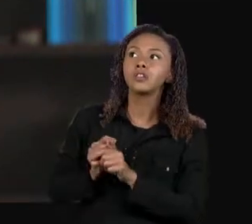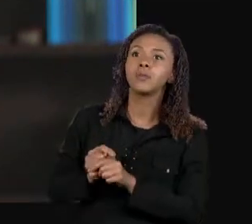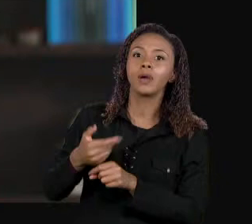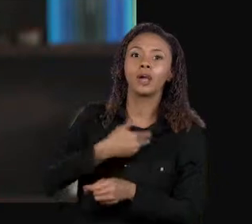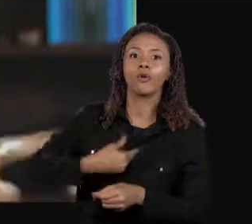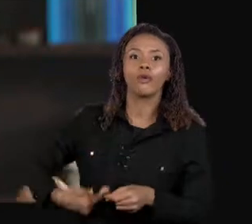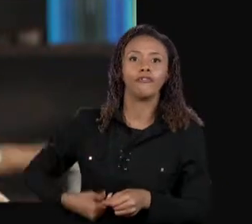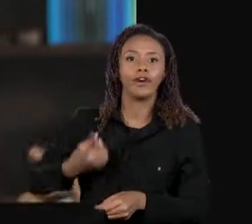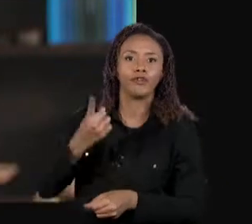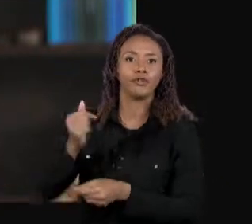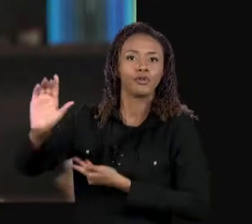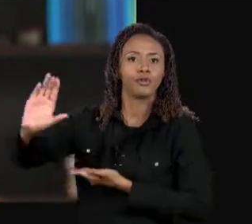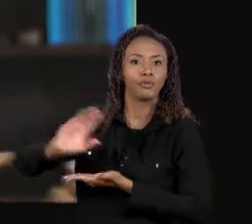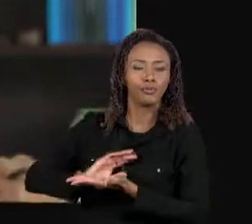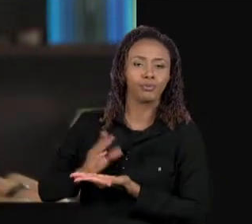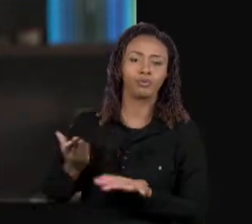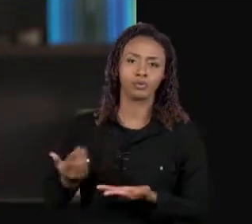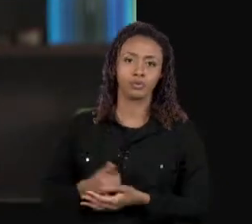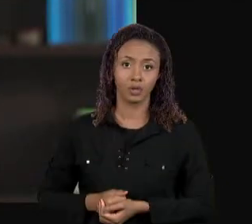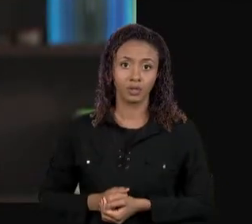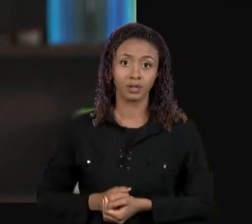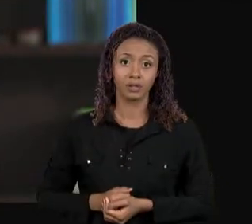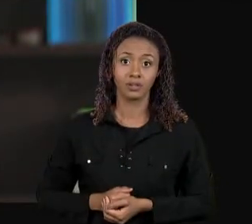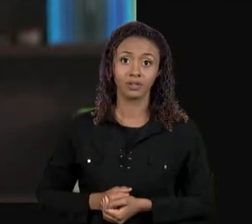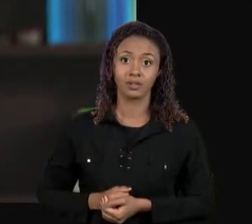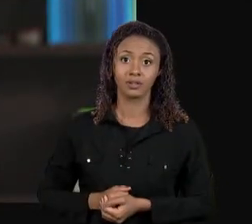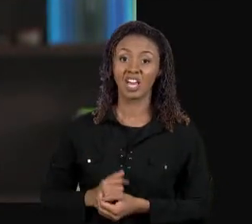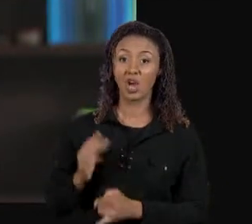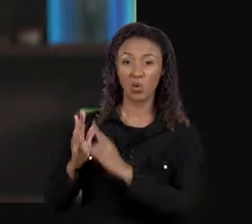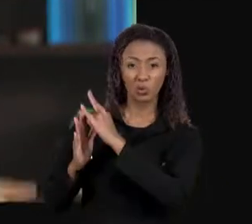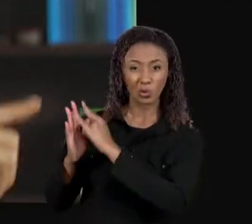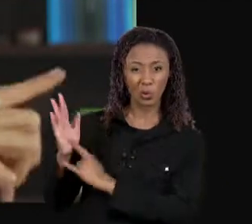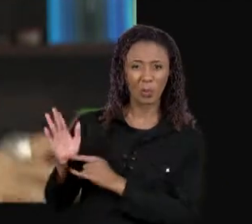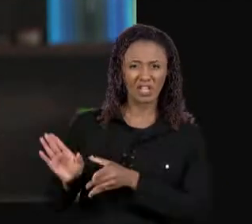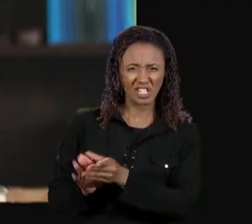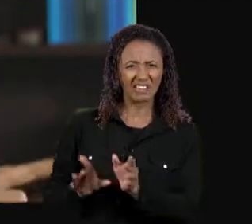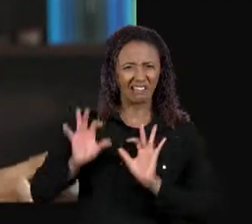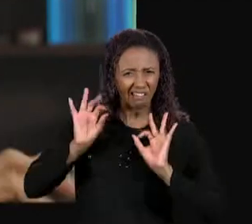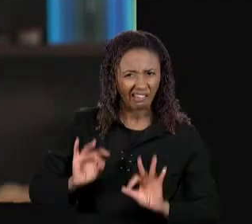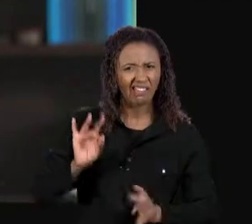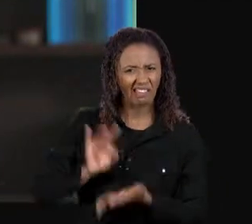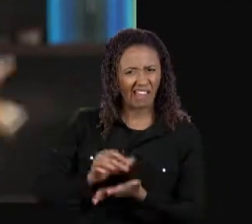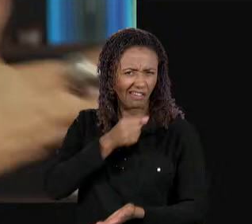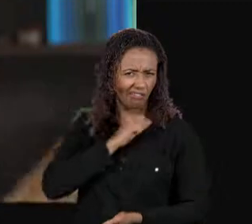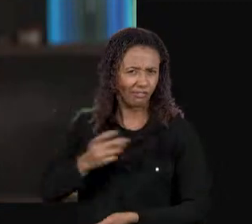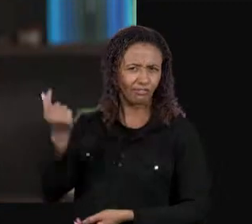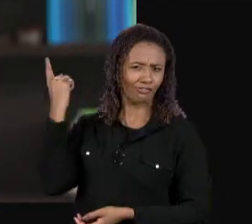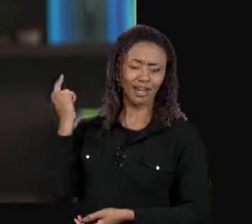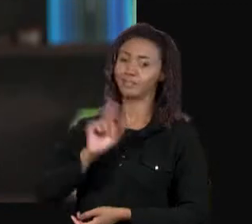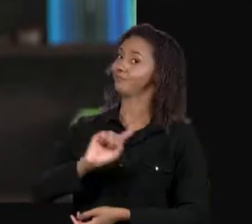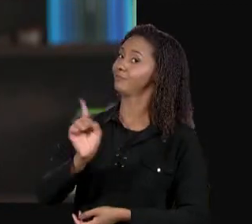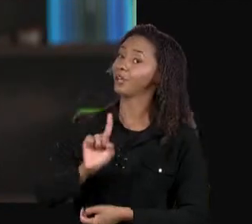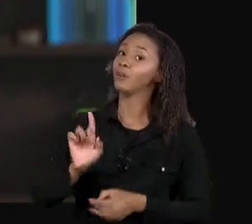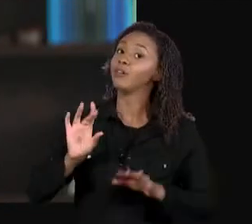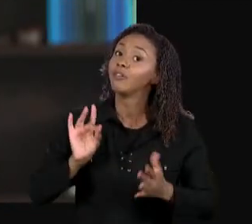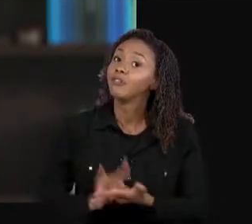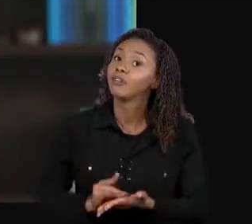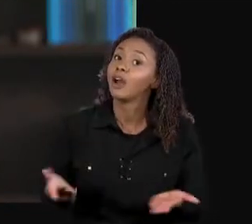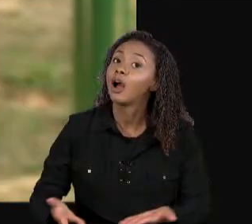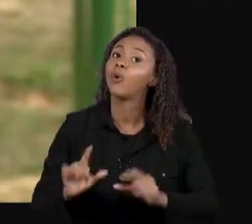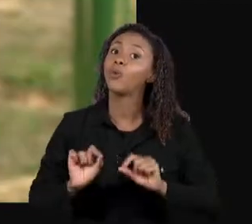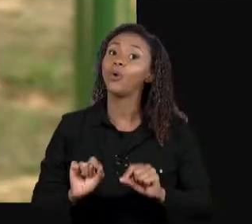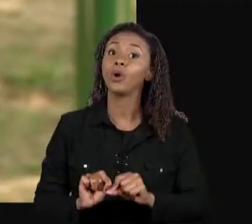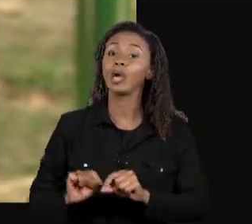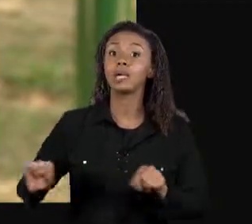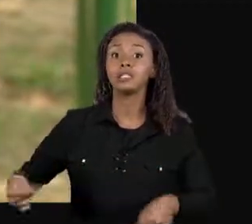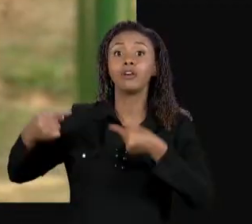as diretrizes ficaram, né, antigas, né, mas é que, na verdade, novos desafios